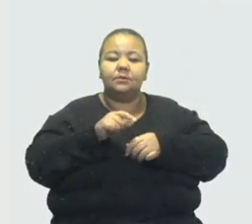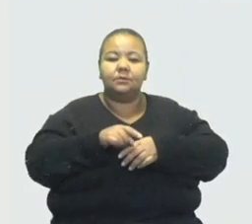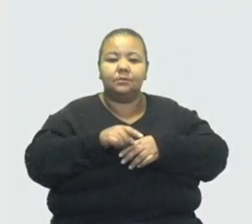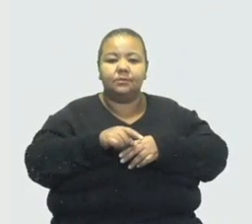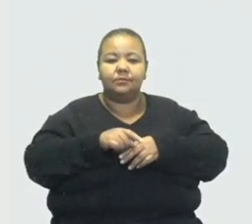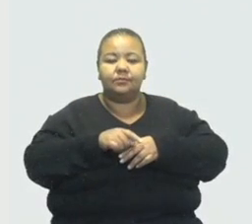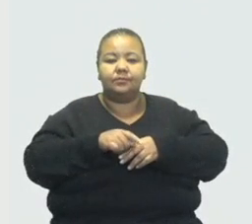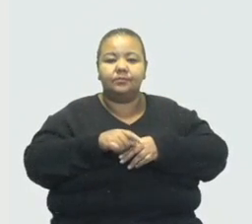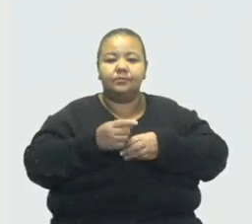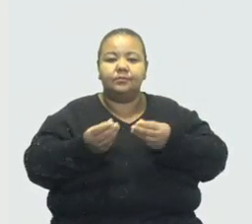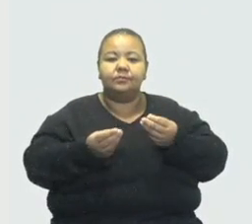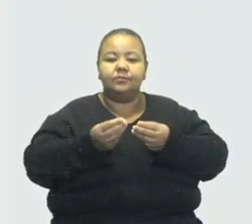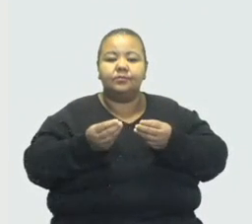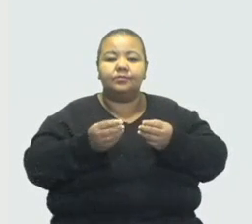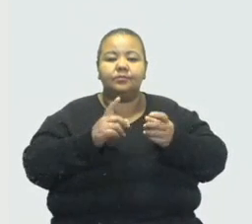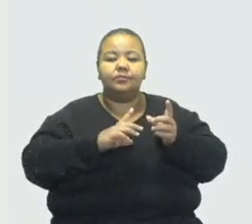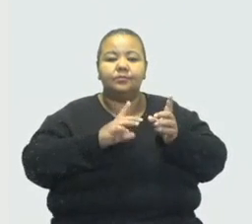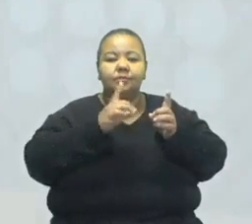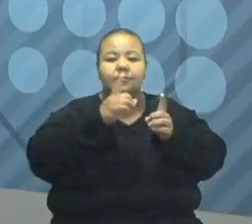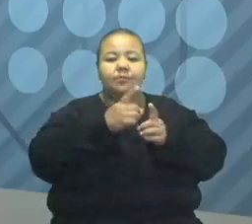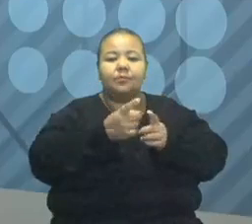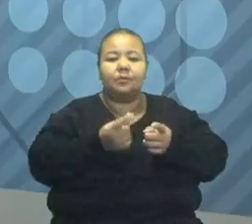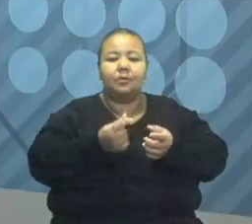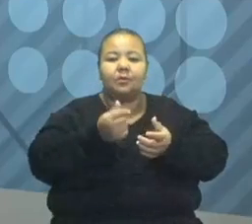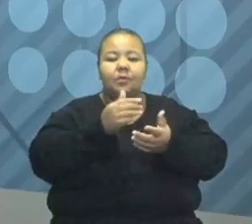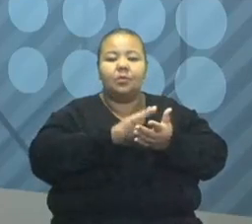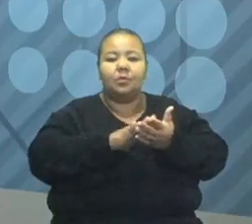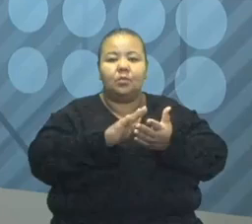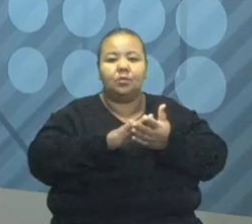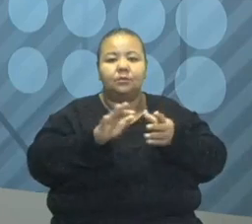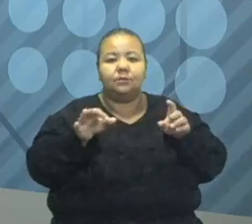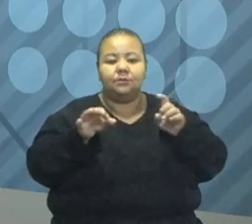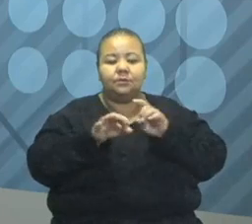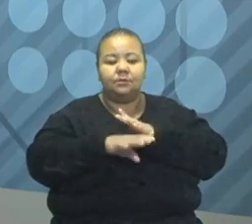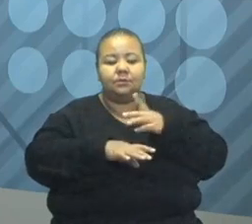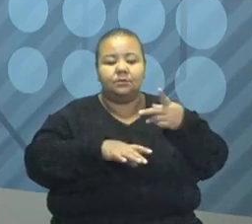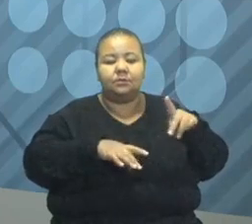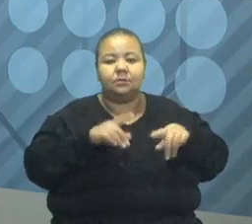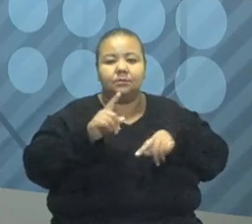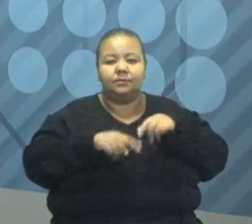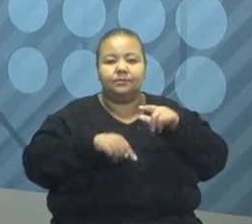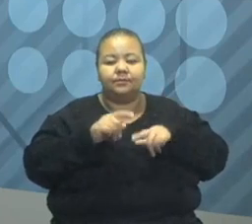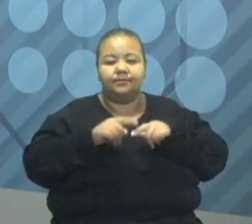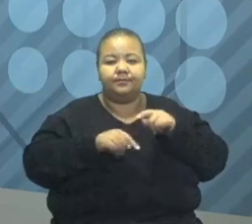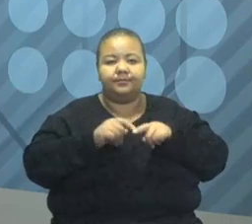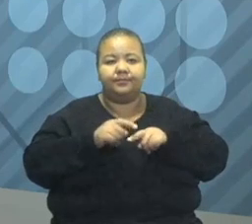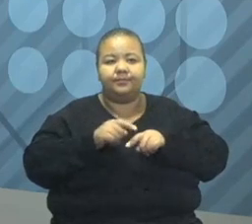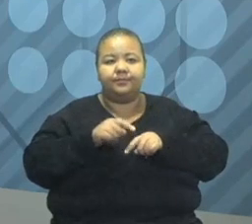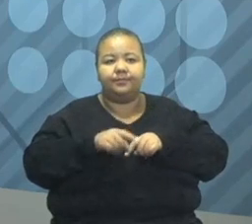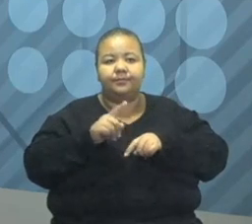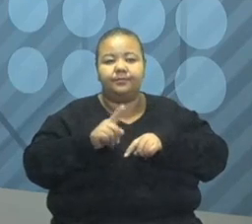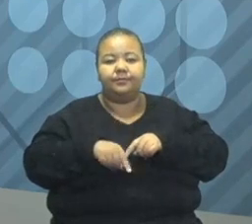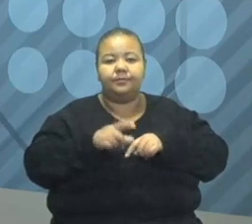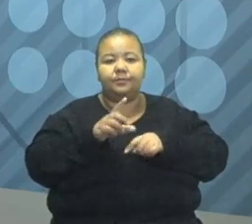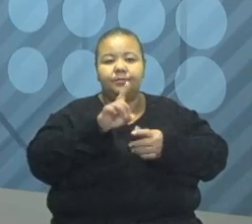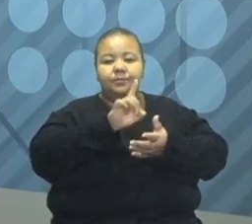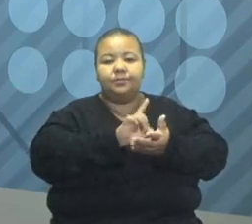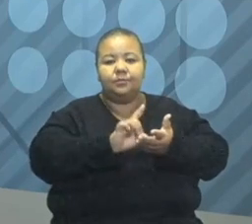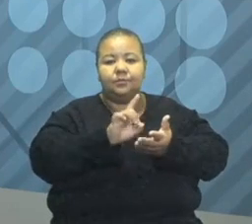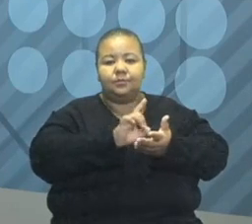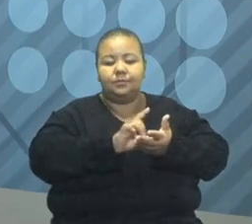procedimento? Como a gente vai encontrar esse custo total desses produtos? O custo com as